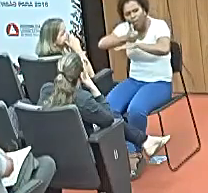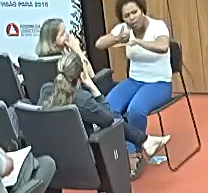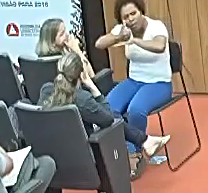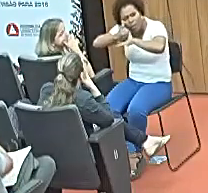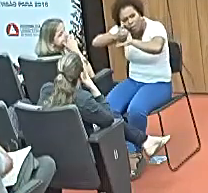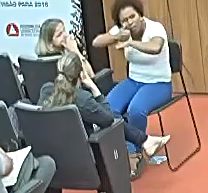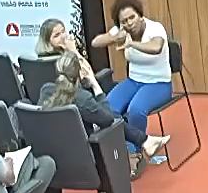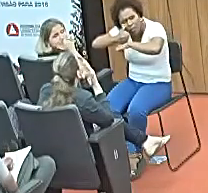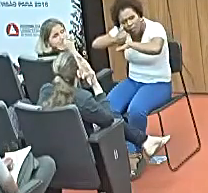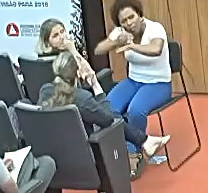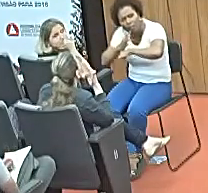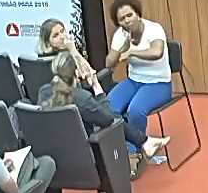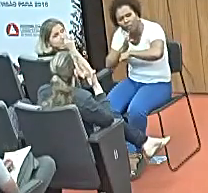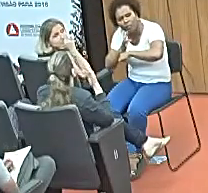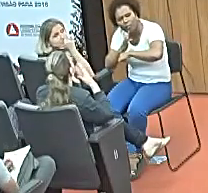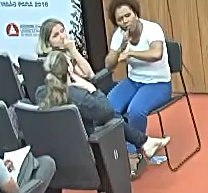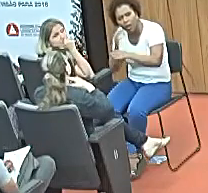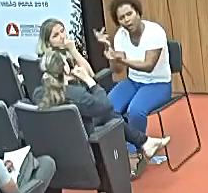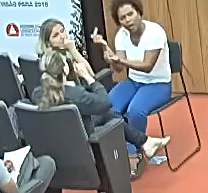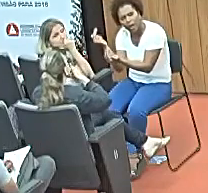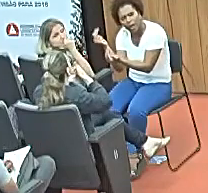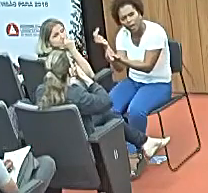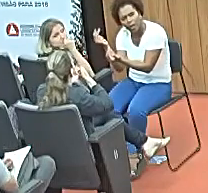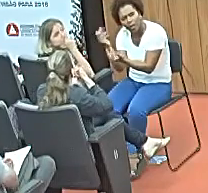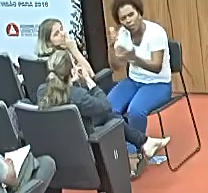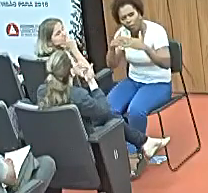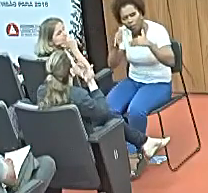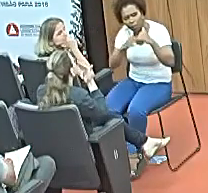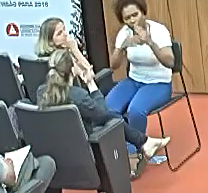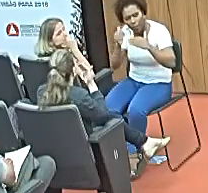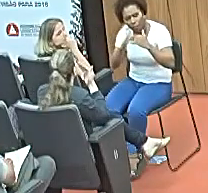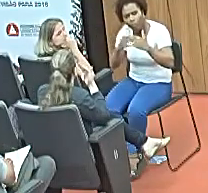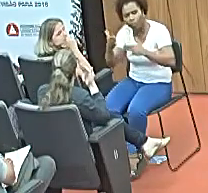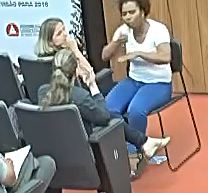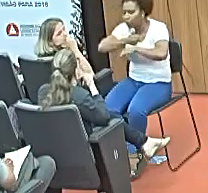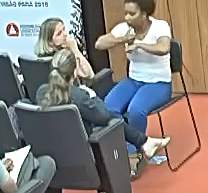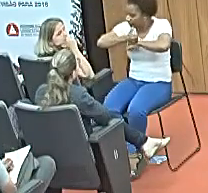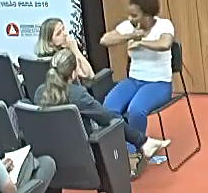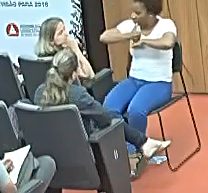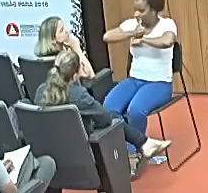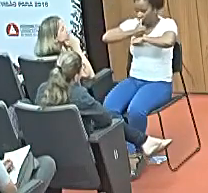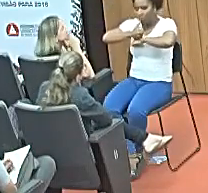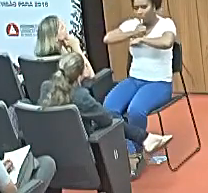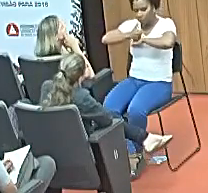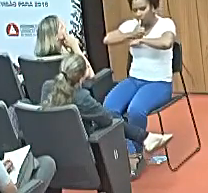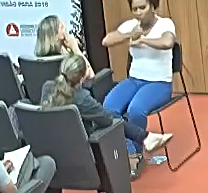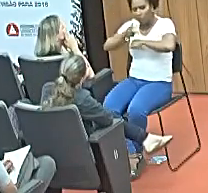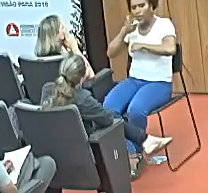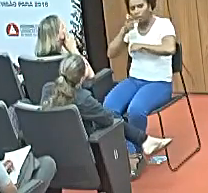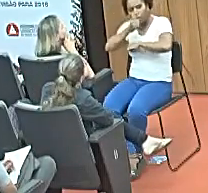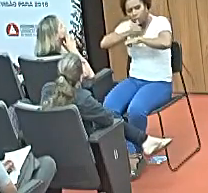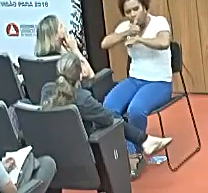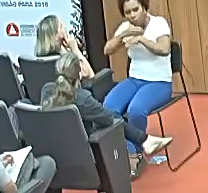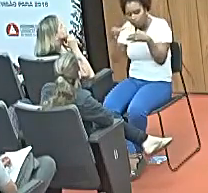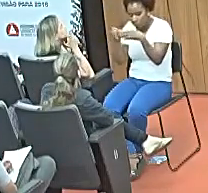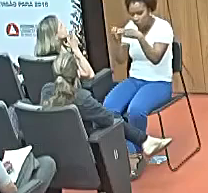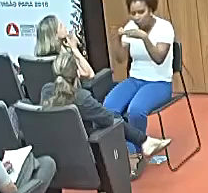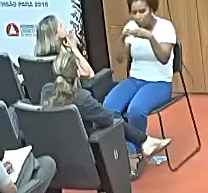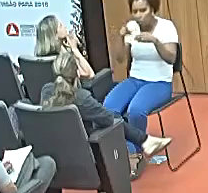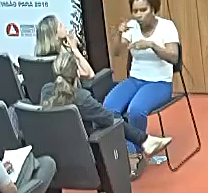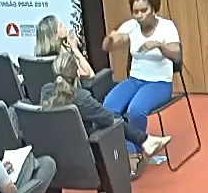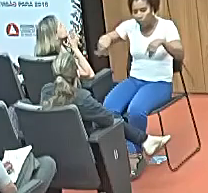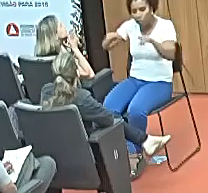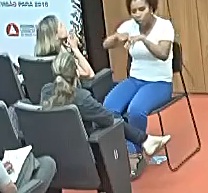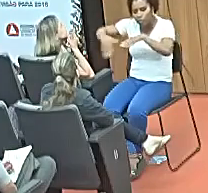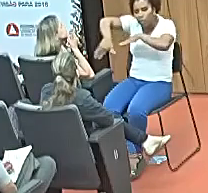população lgbt negros população em situação de rua e egressos do comprimento de mim que